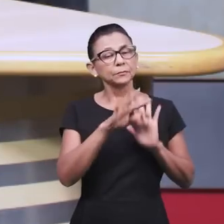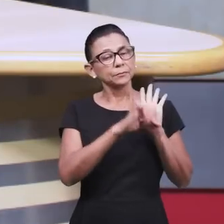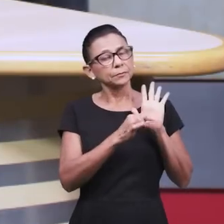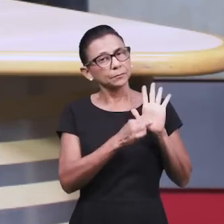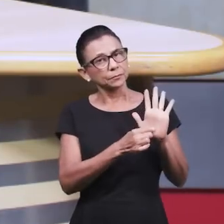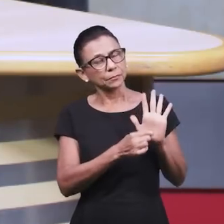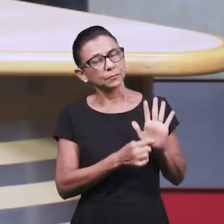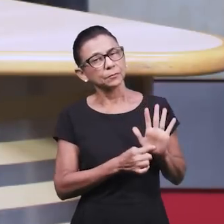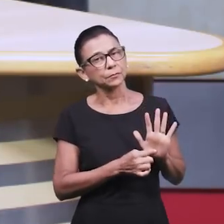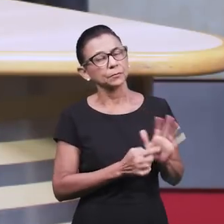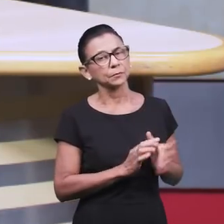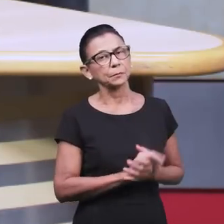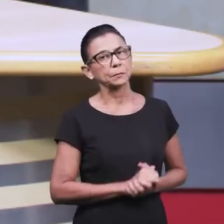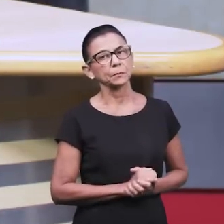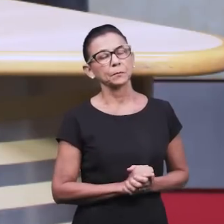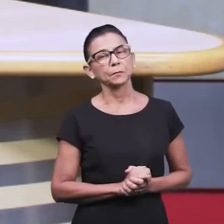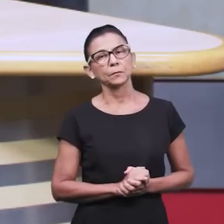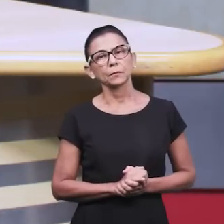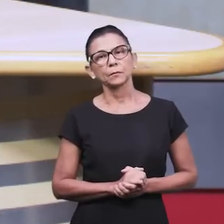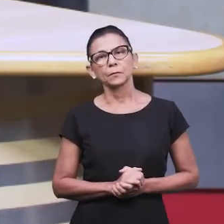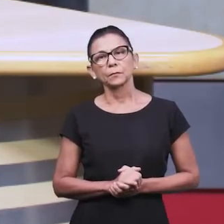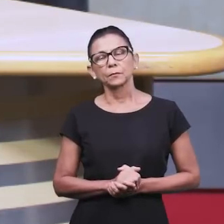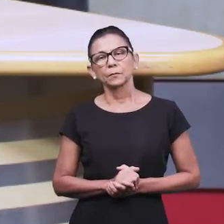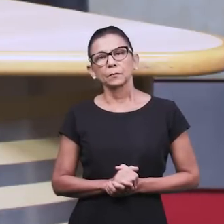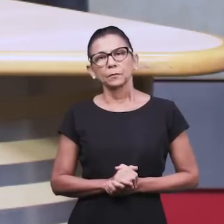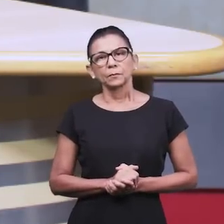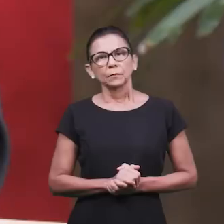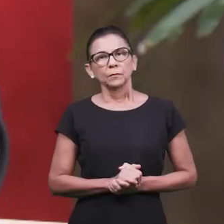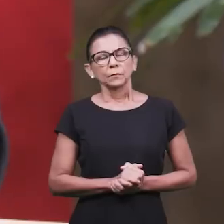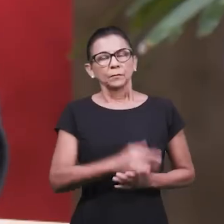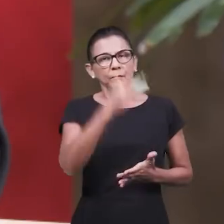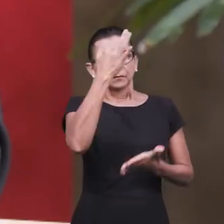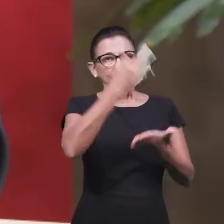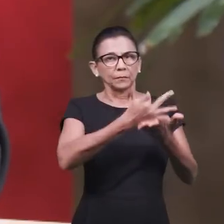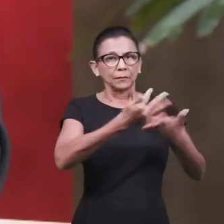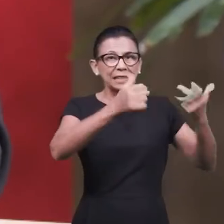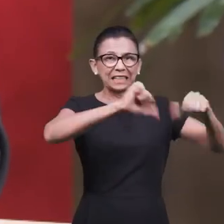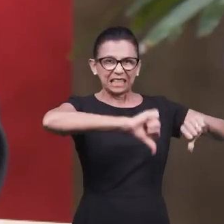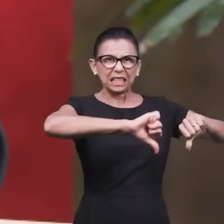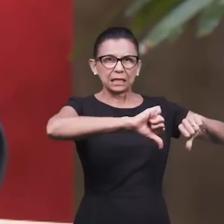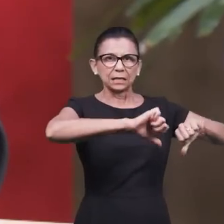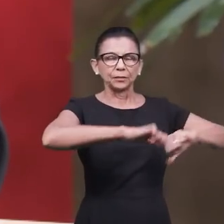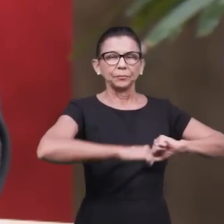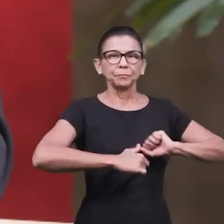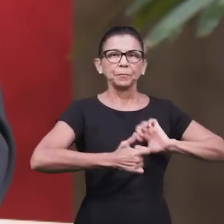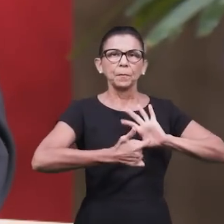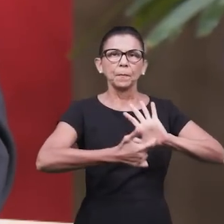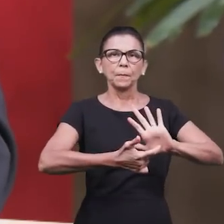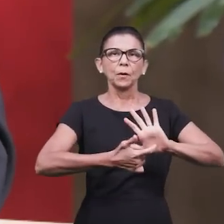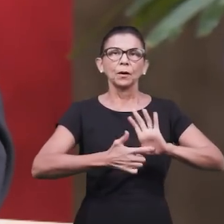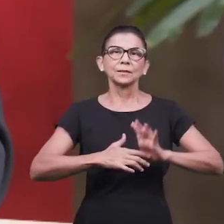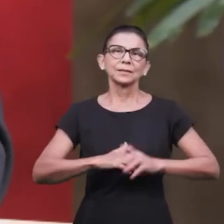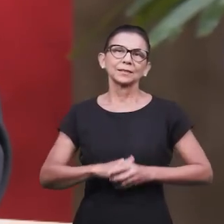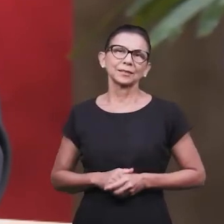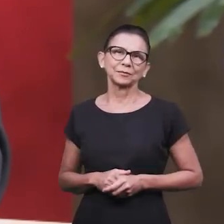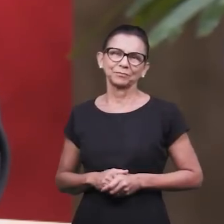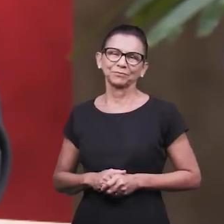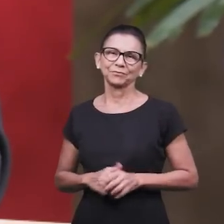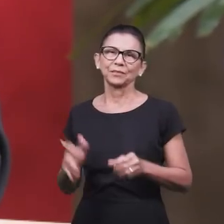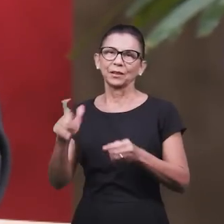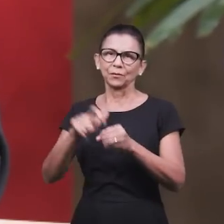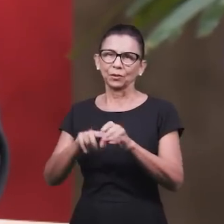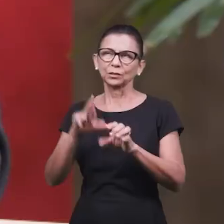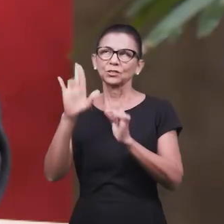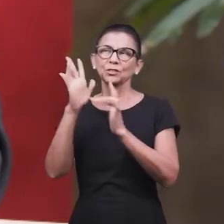Então, esse texto que você leu, essa crise da fé hoje é um sinal evidente da segunda vinda